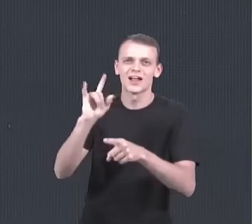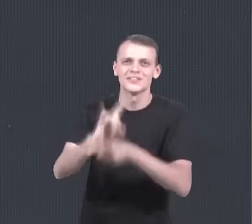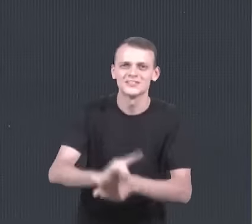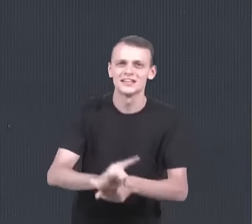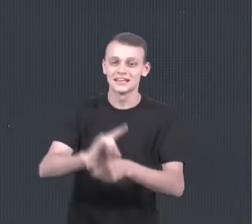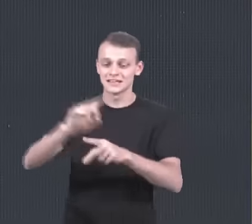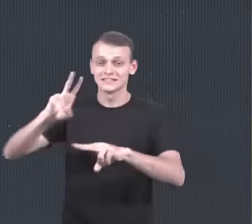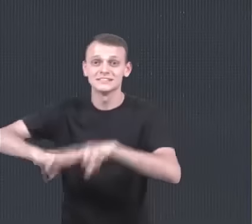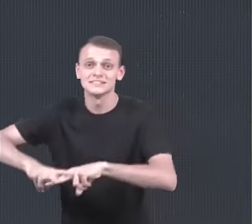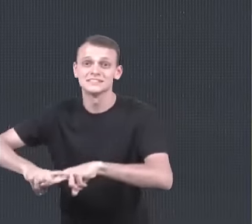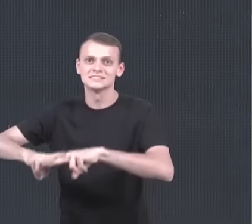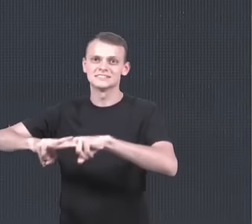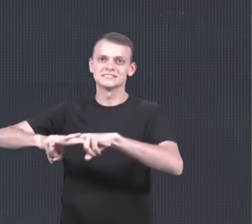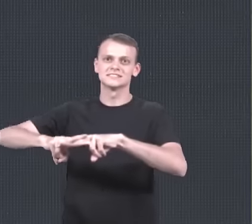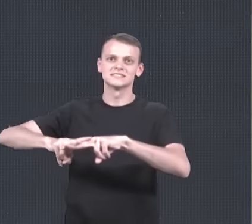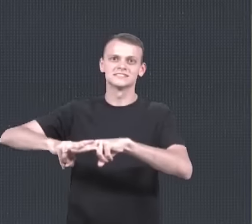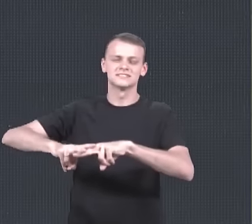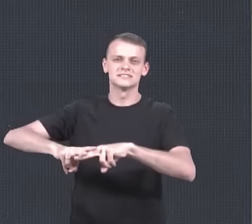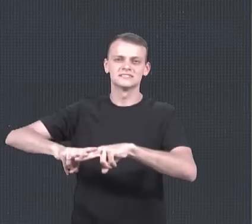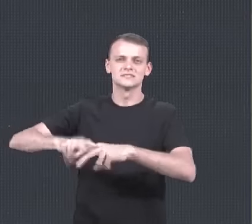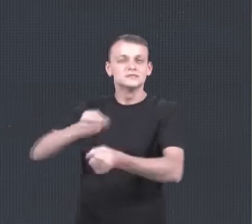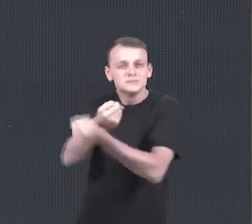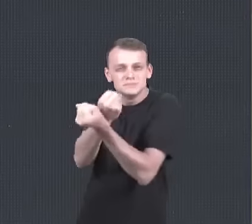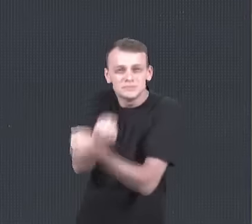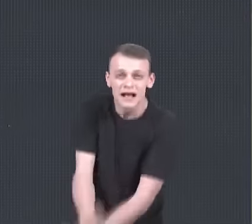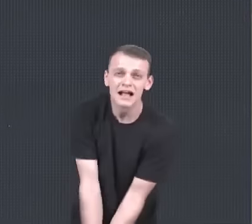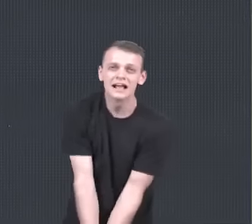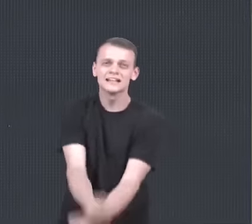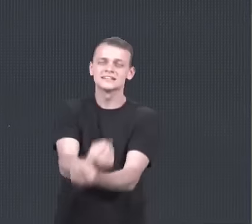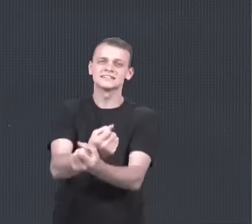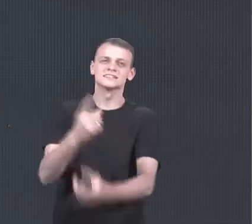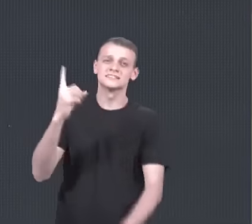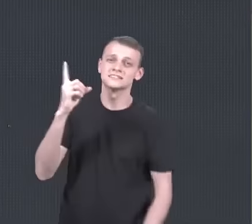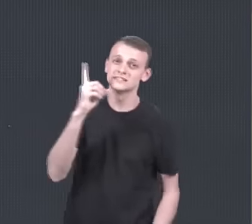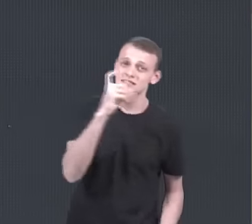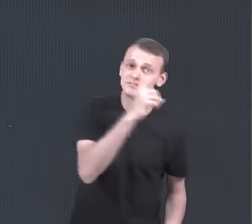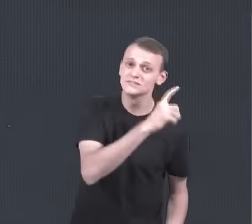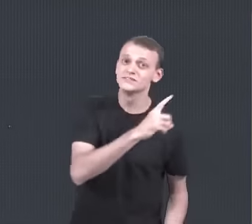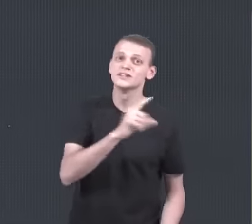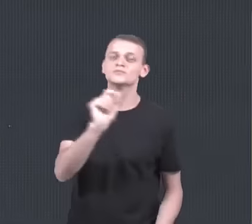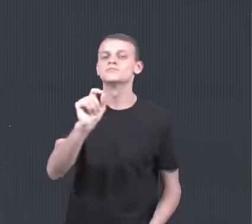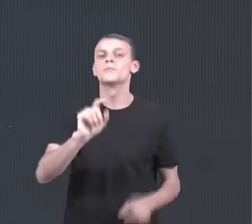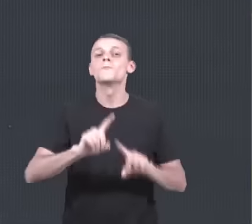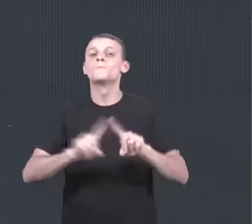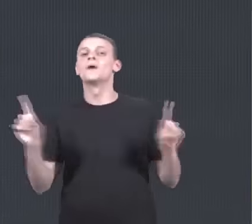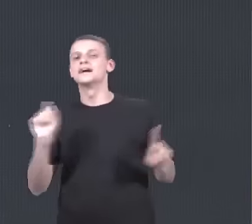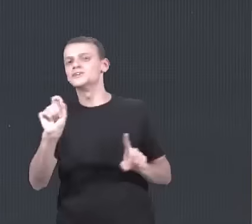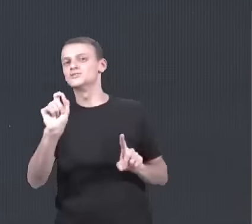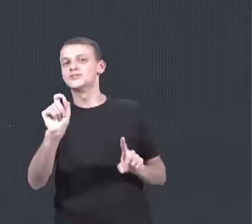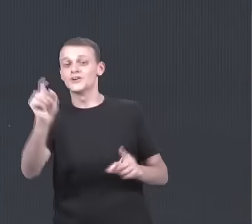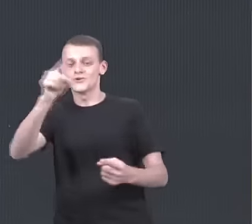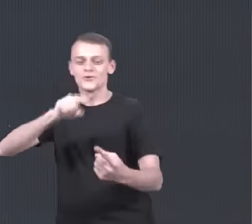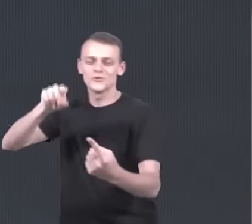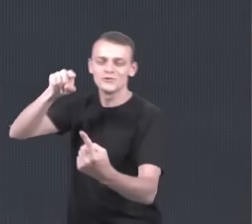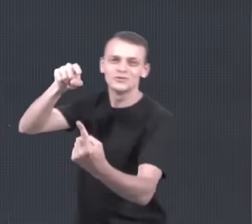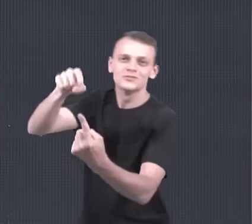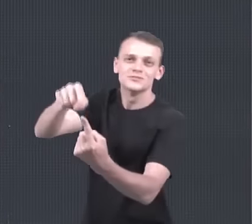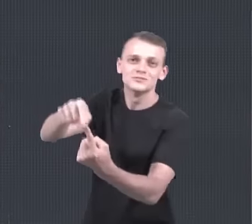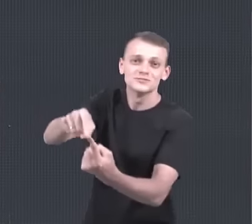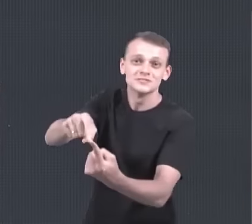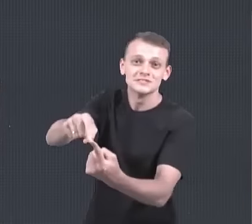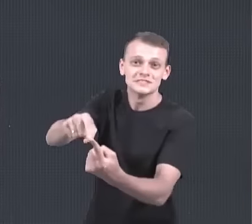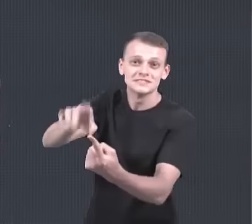prisão, fases que estavam levando ele ao seu destino. Ele não estava preso em um